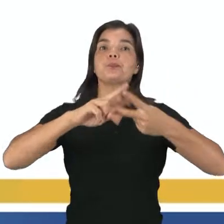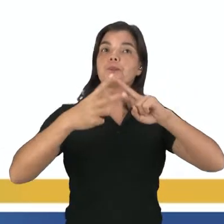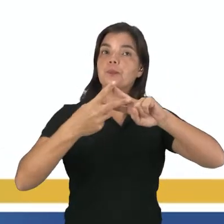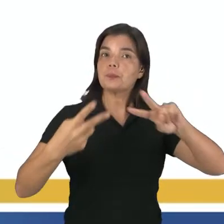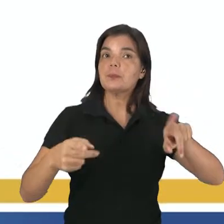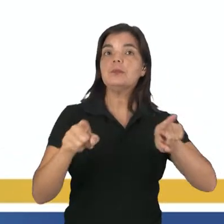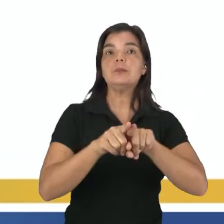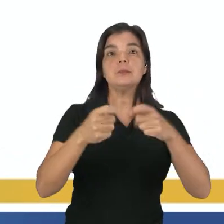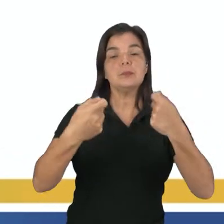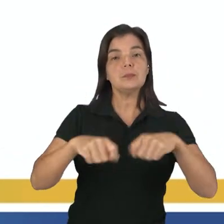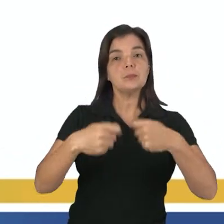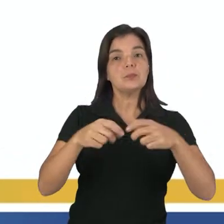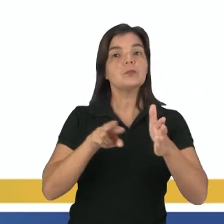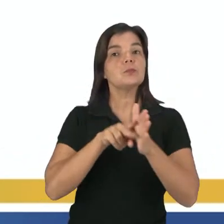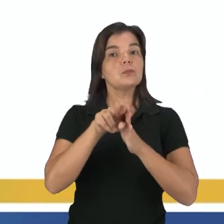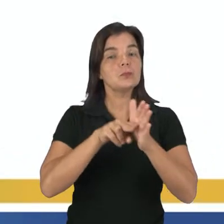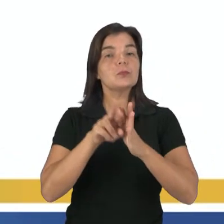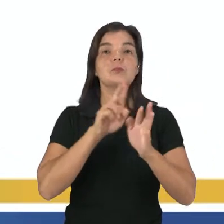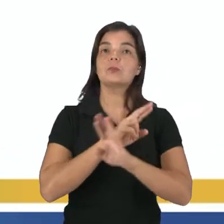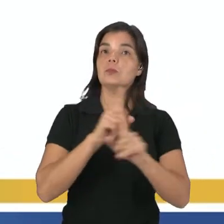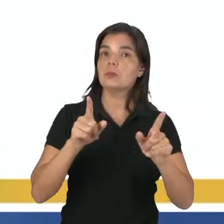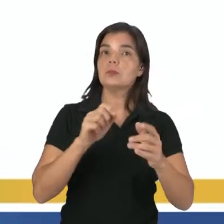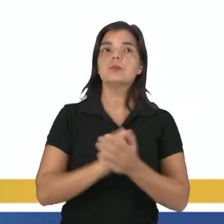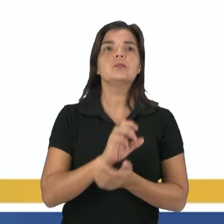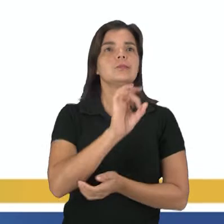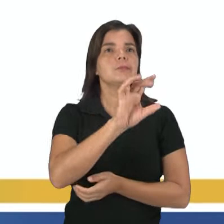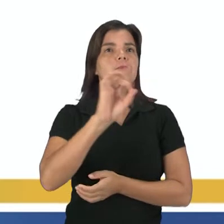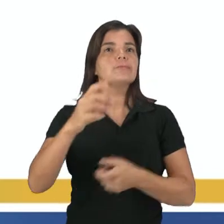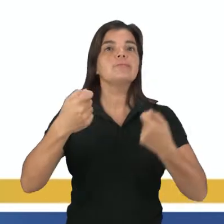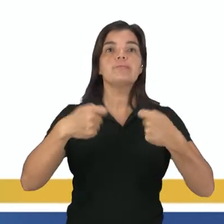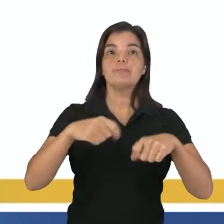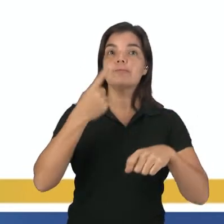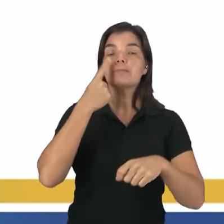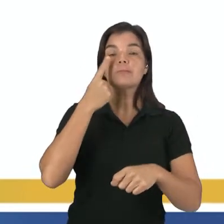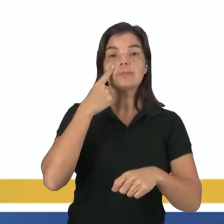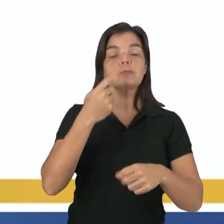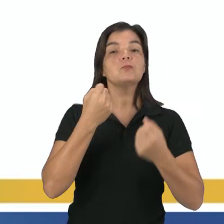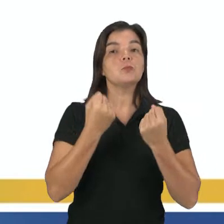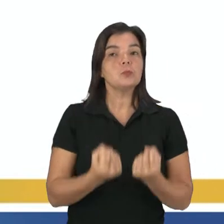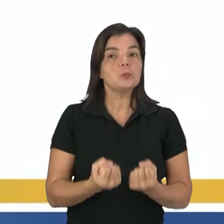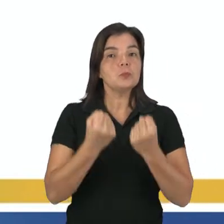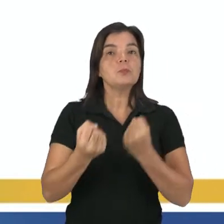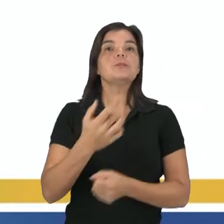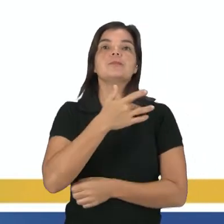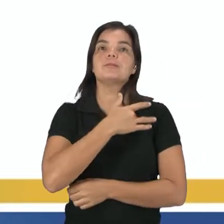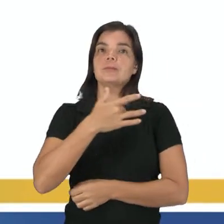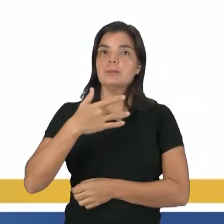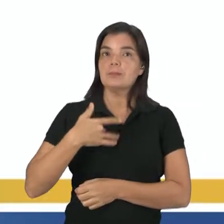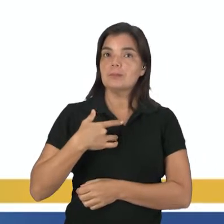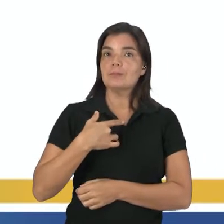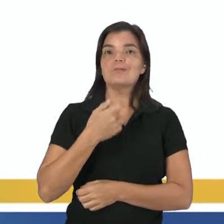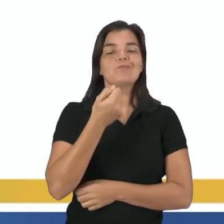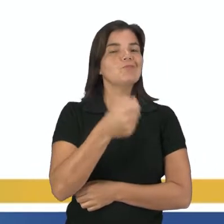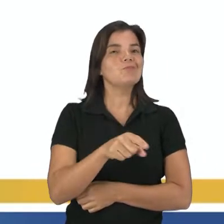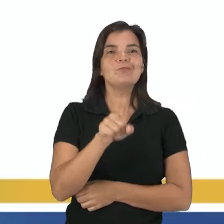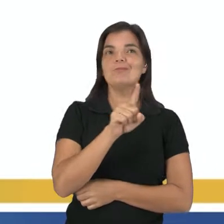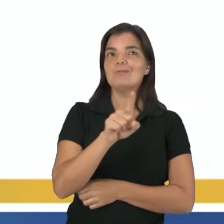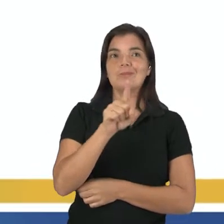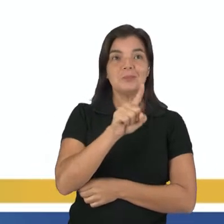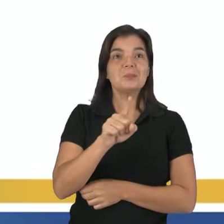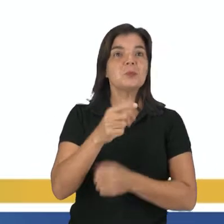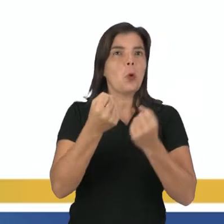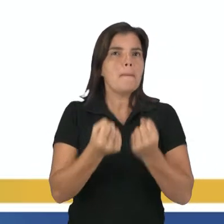rotina e necessidades biológicas distintas. O que cada um precisa é encontrar o seu peso saudável, que